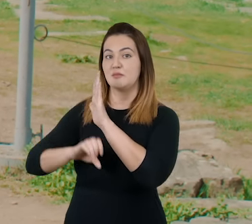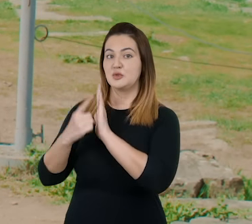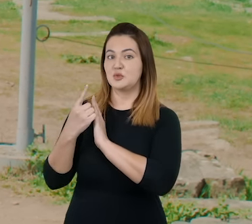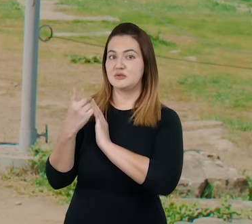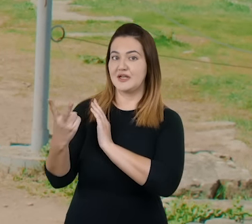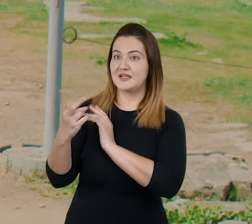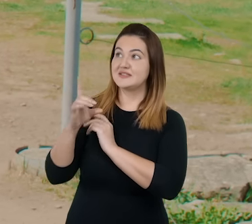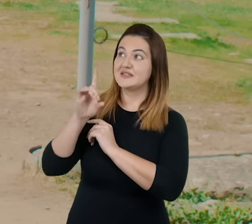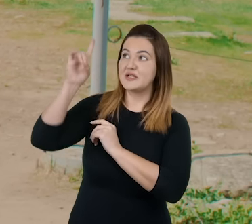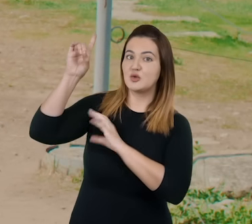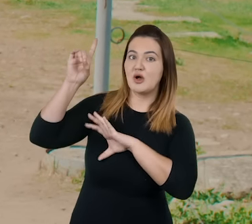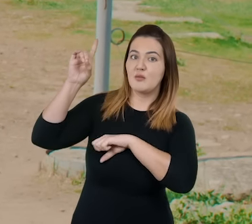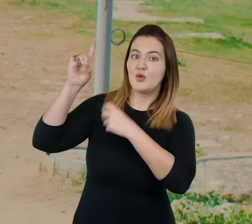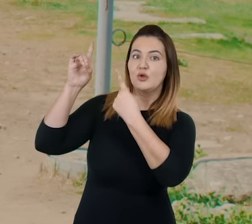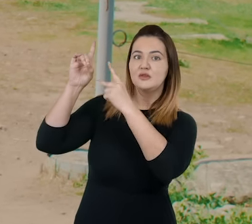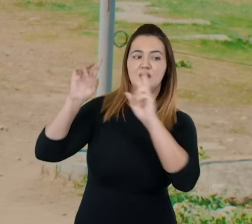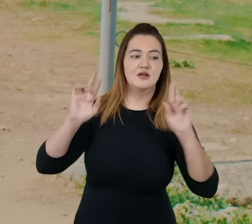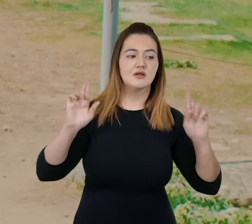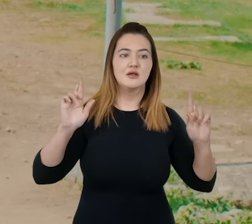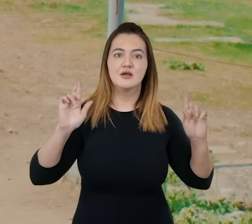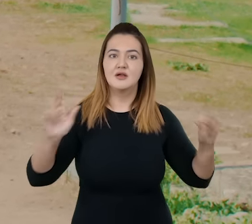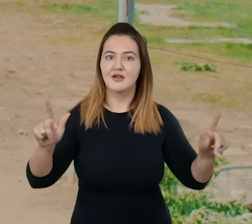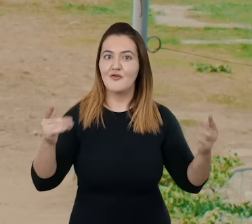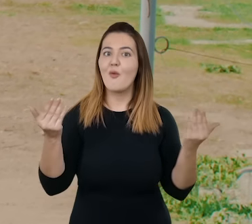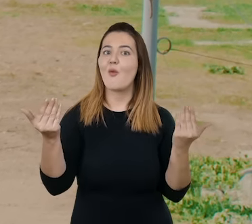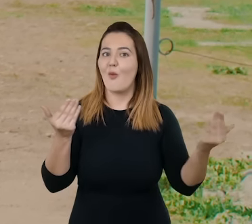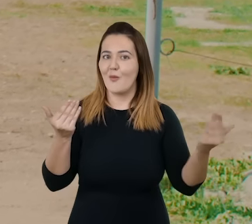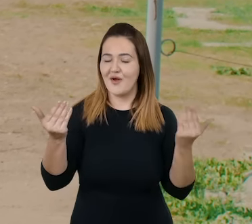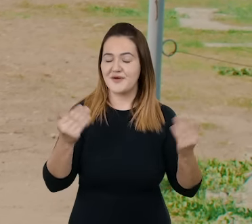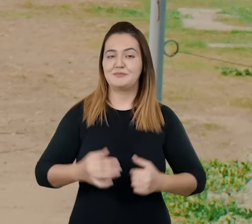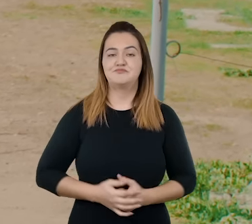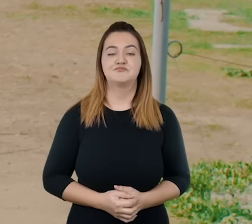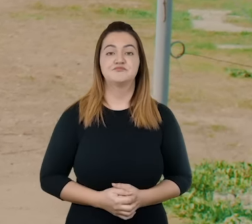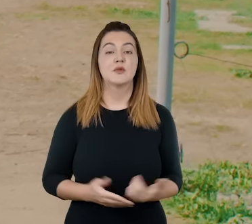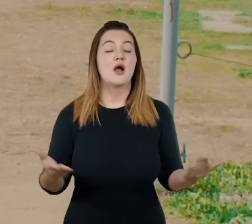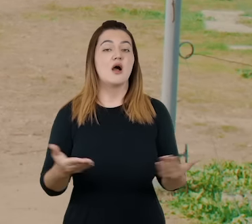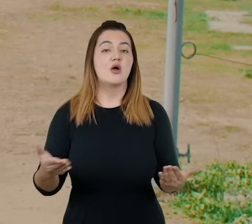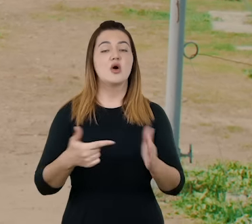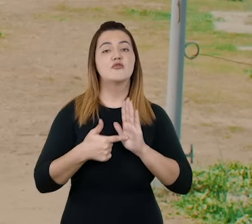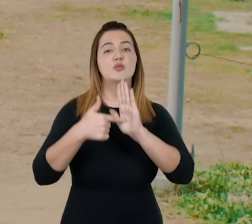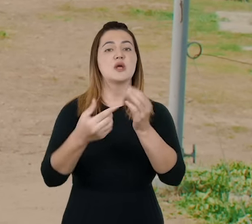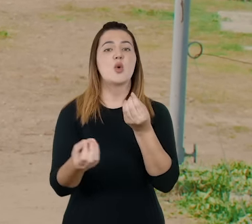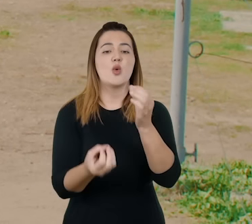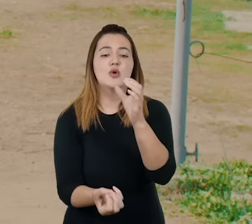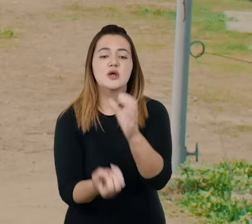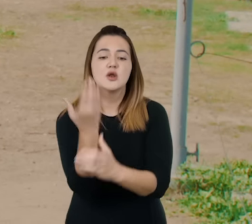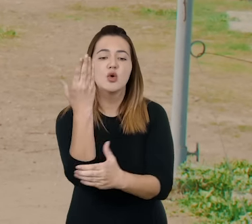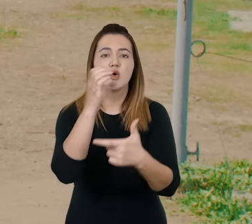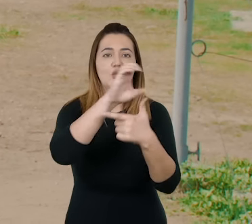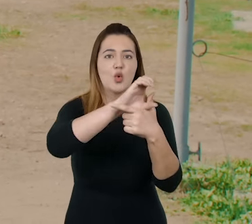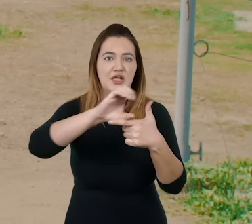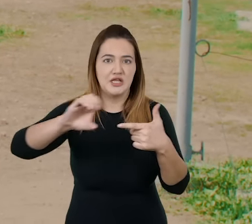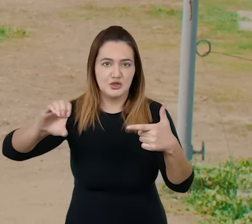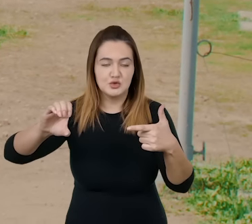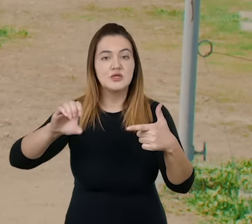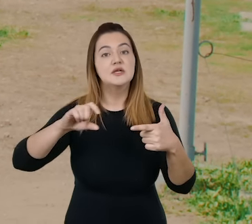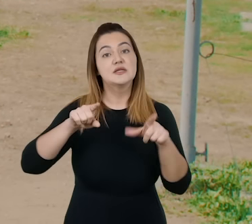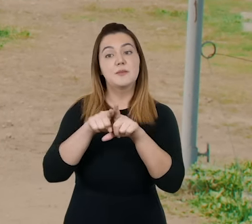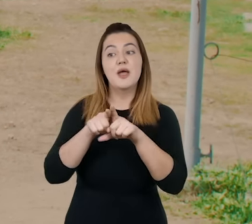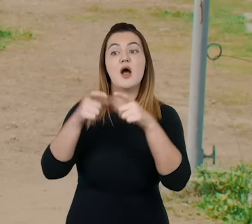quero antecipar mostrando para você onde a cidade de Corinto começou e onde estariam os restos do antigo templo